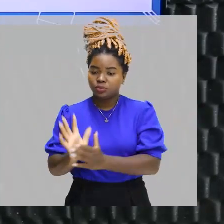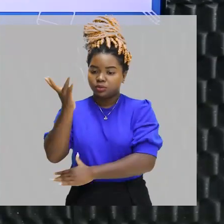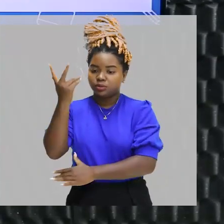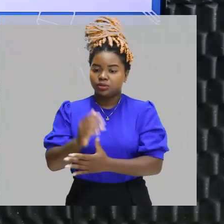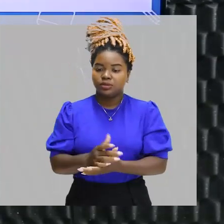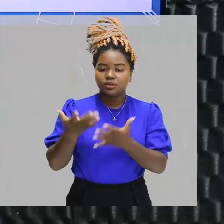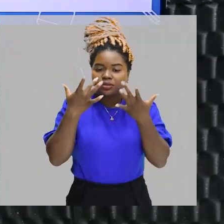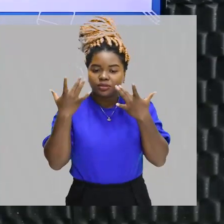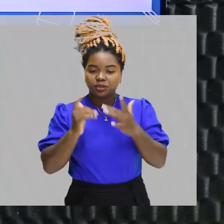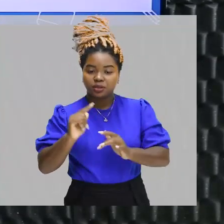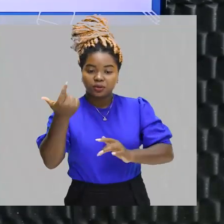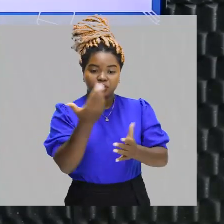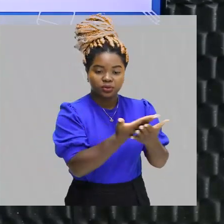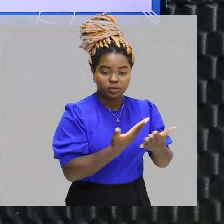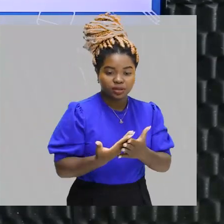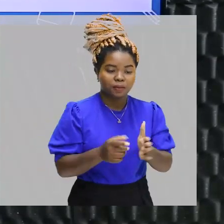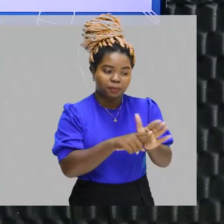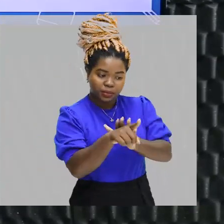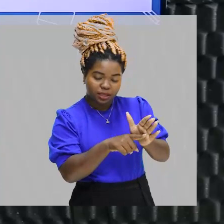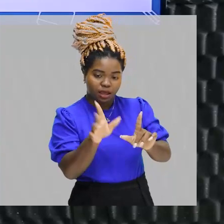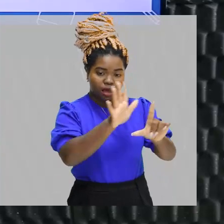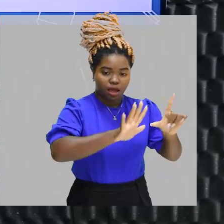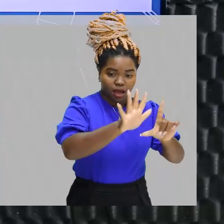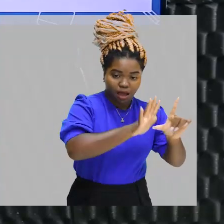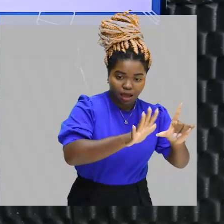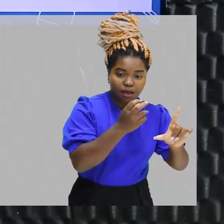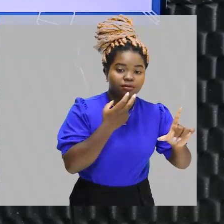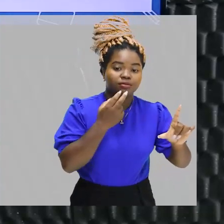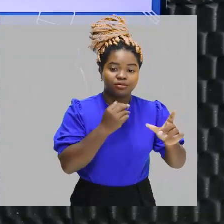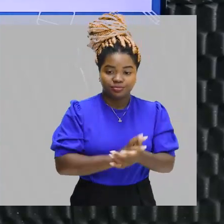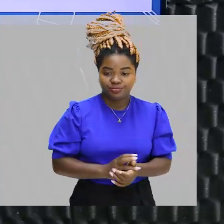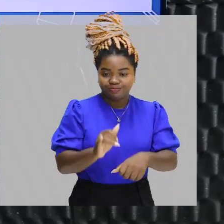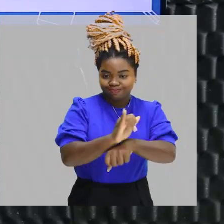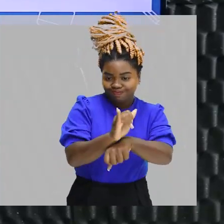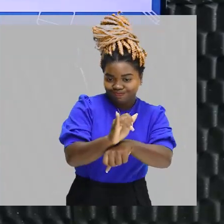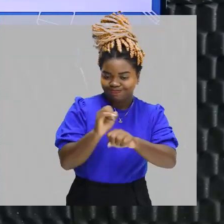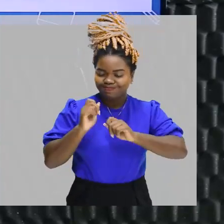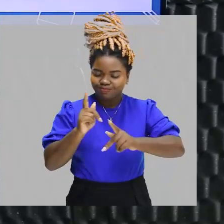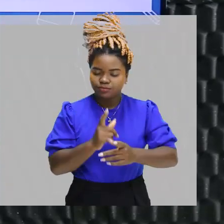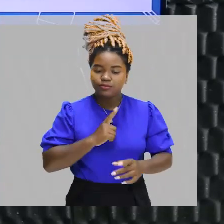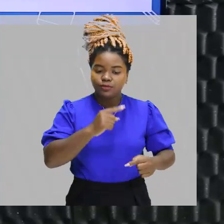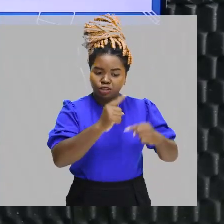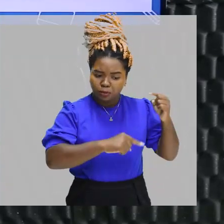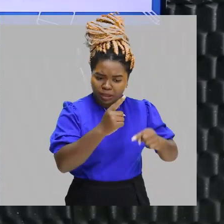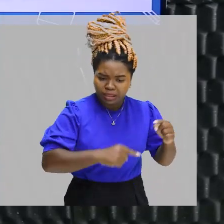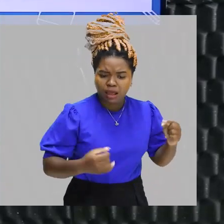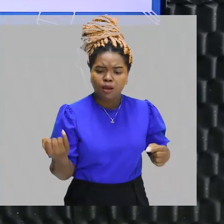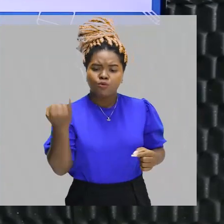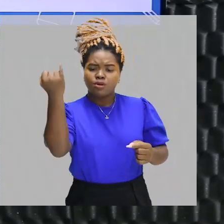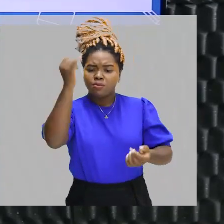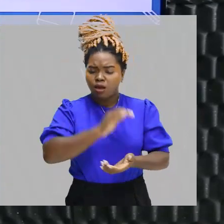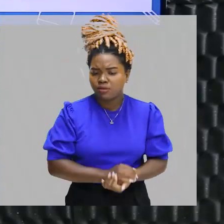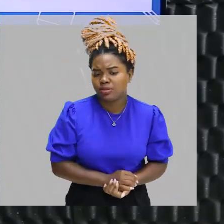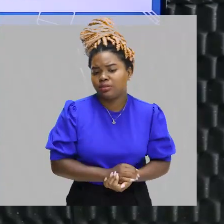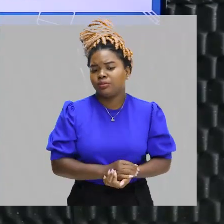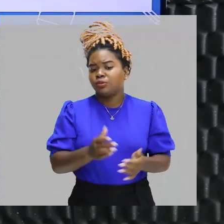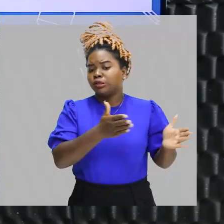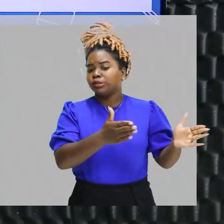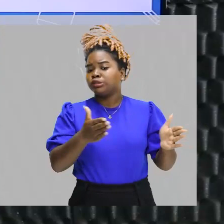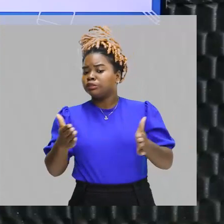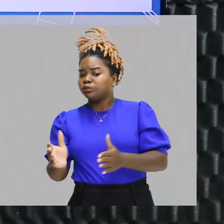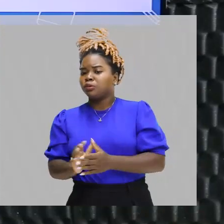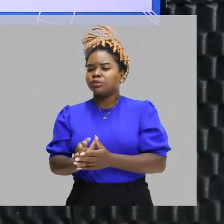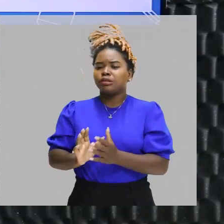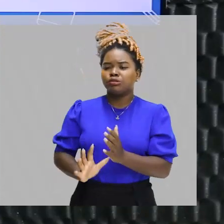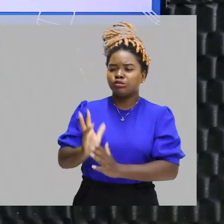uma outra aula. Pesquise aí na plataforma Gonçalves Dias, no canal do YouTube. Né? Tem um material interessantíssimo, porque esse processo de criação